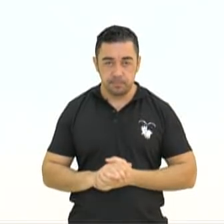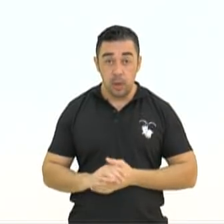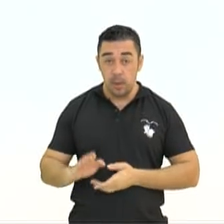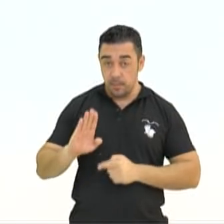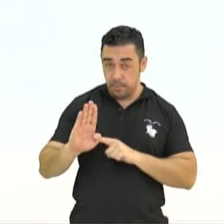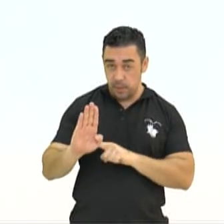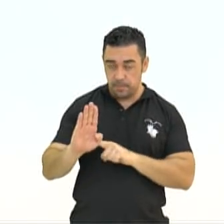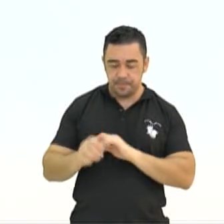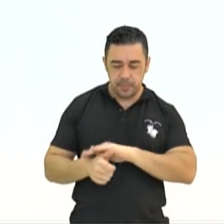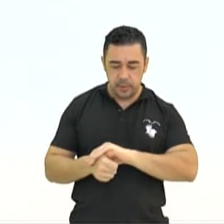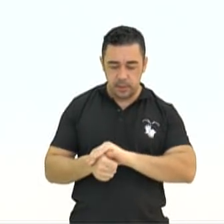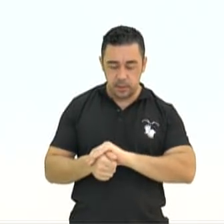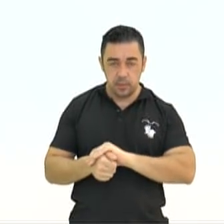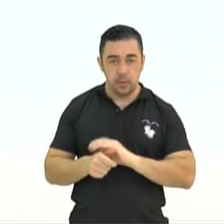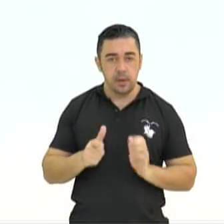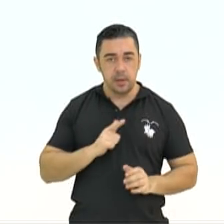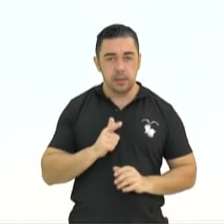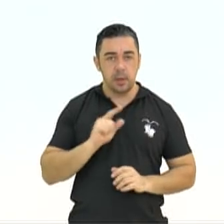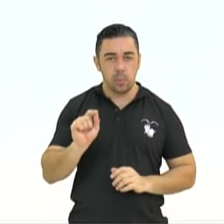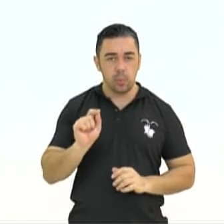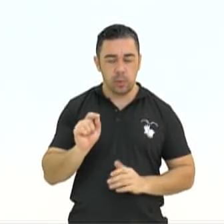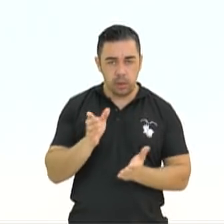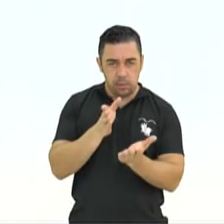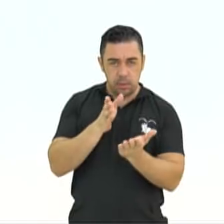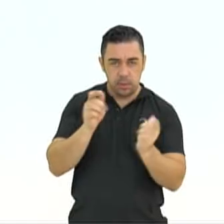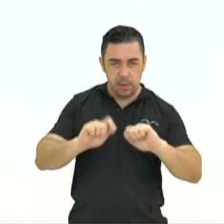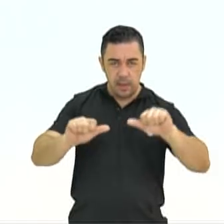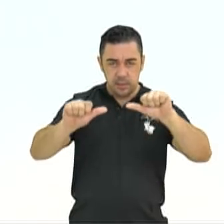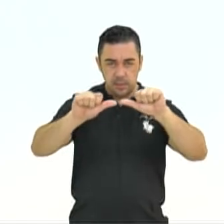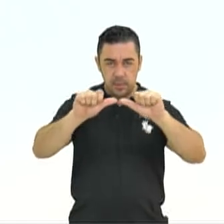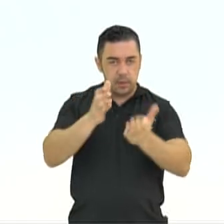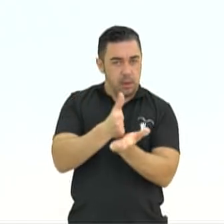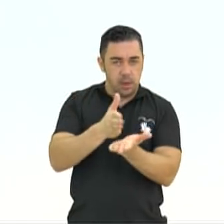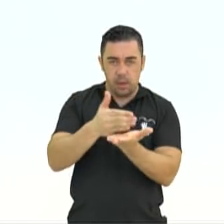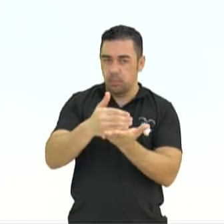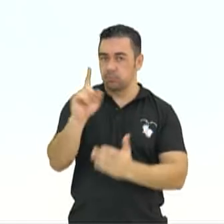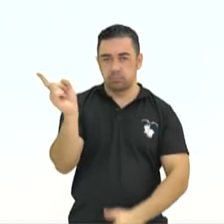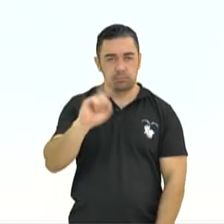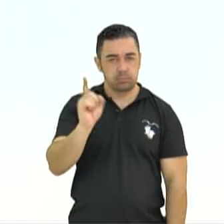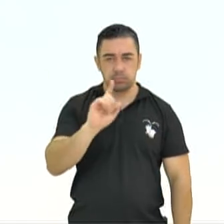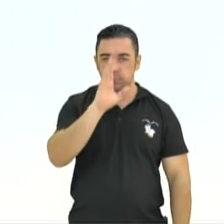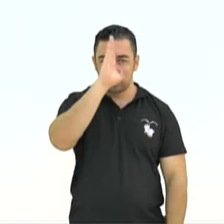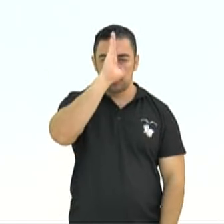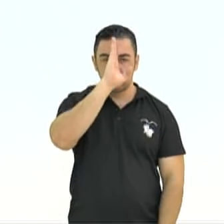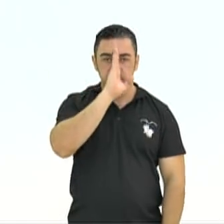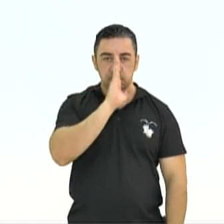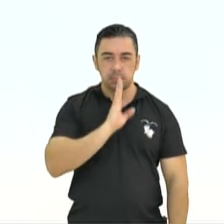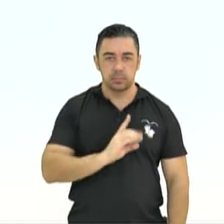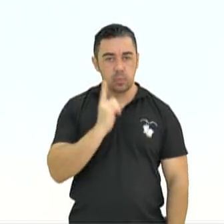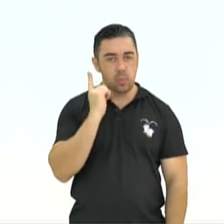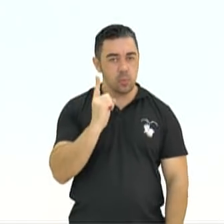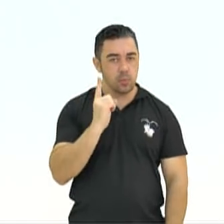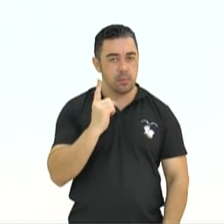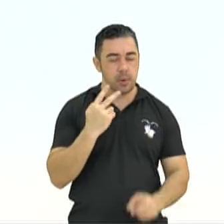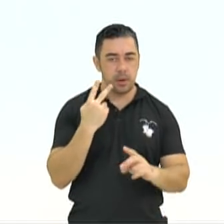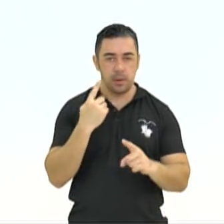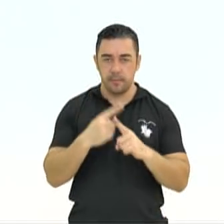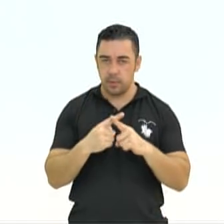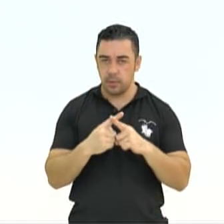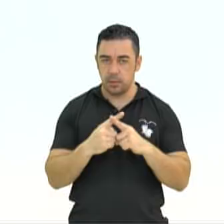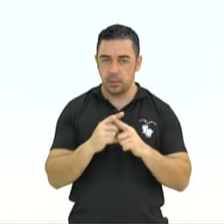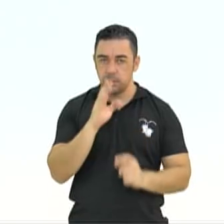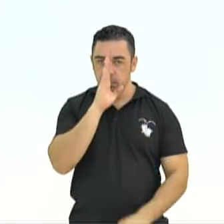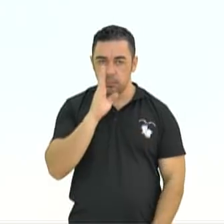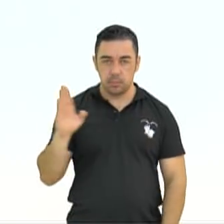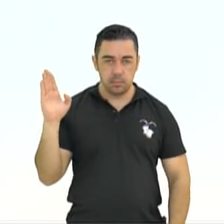a tartaruga, tem simetria radial? Não também, né, gente? Eu só consigo dividir ela uma vez no meio para ela ficar com duas